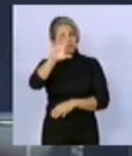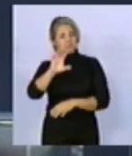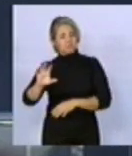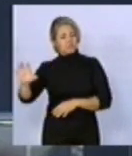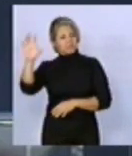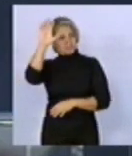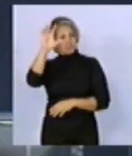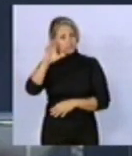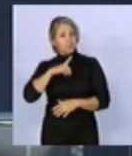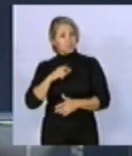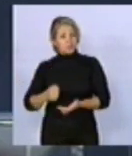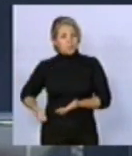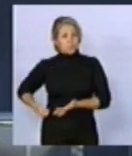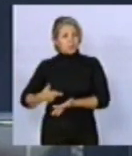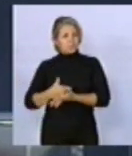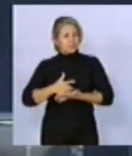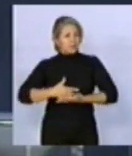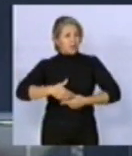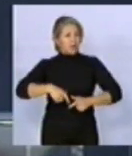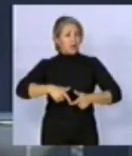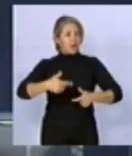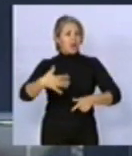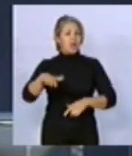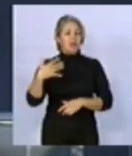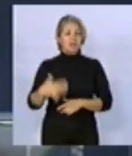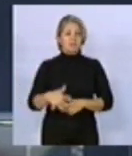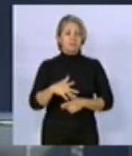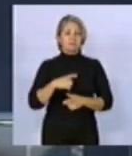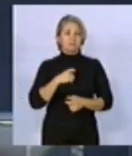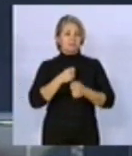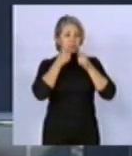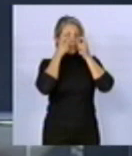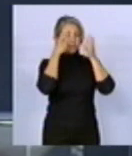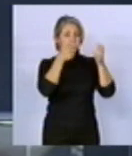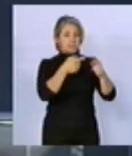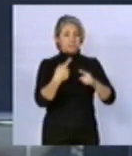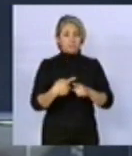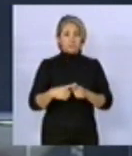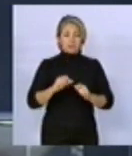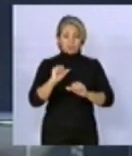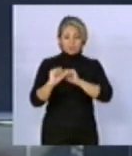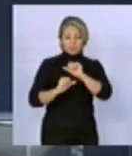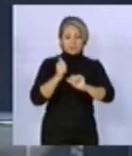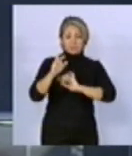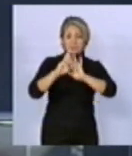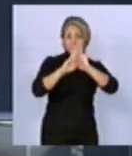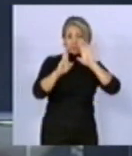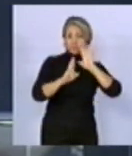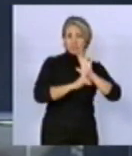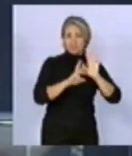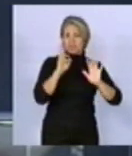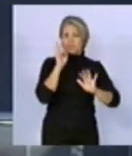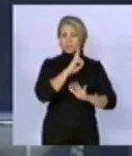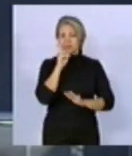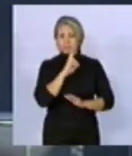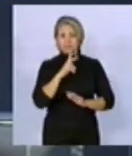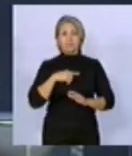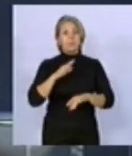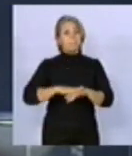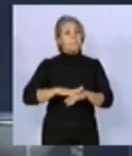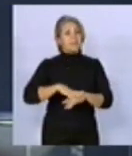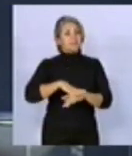custo muito alto nos chama a atenção porque com a mudança de regras do dia pra noite quem mais vai sofrer